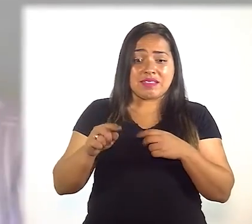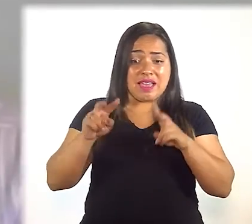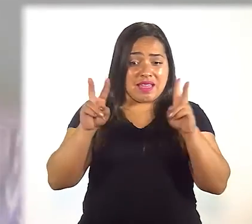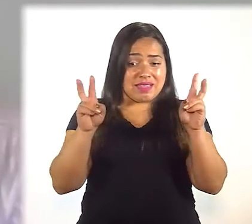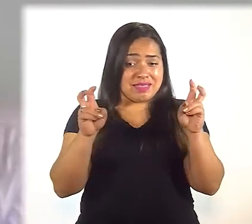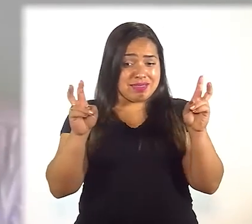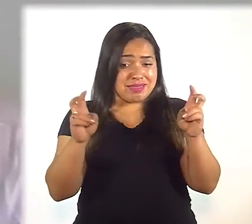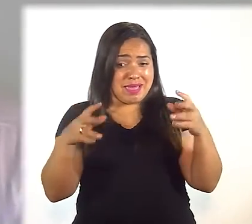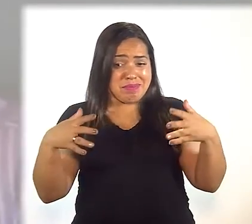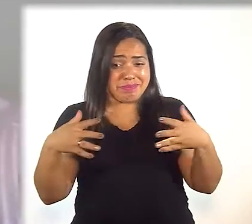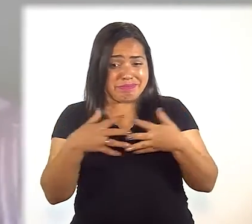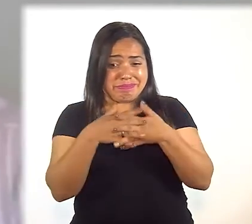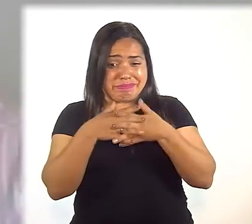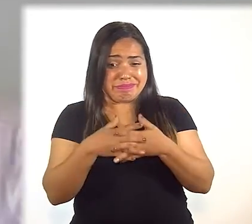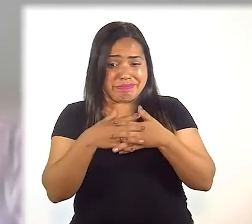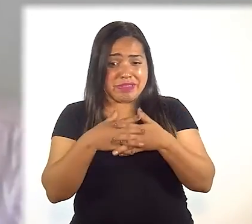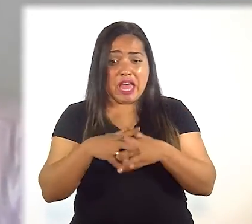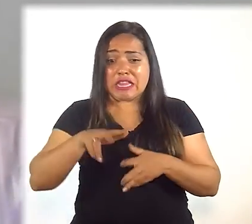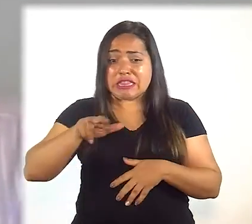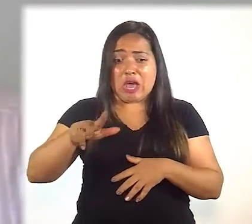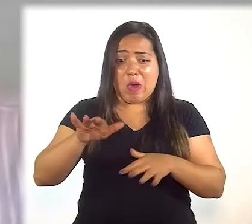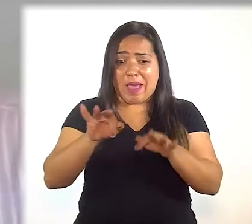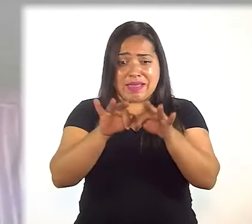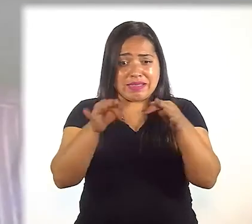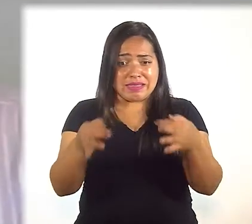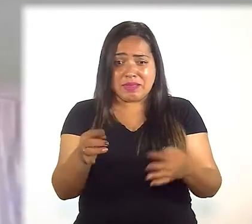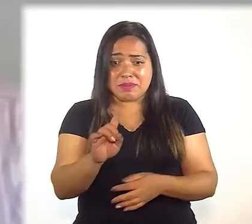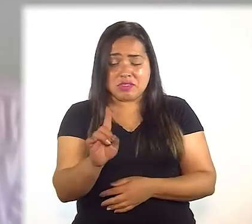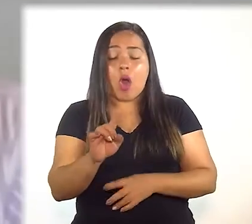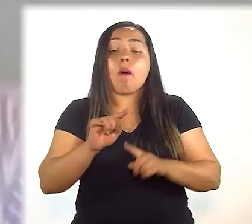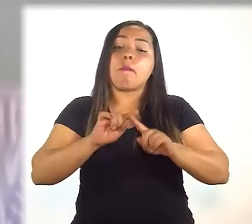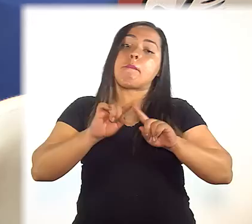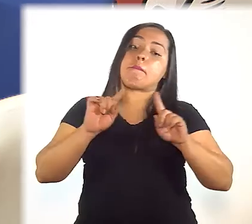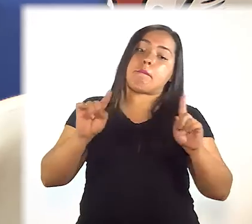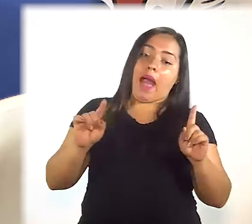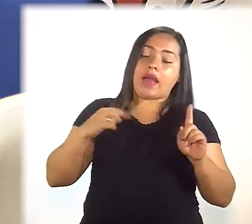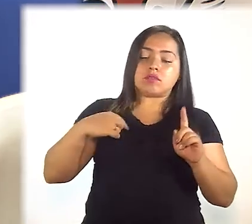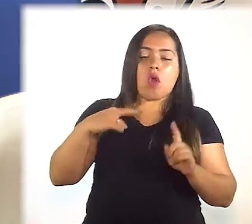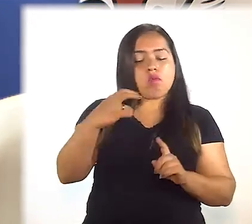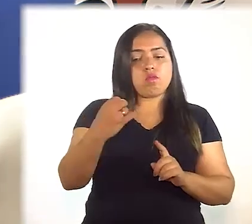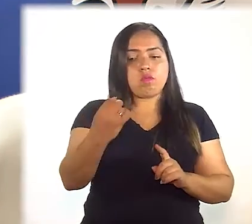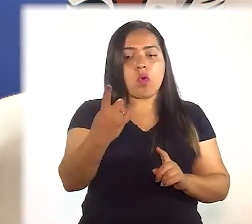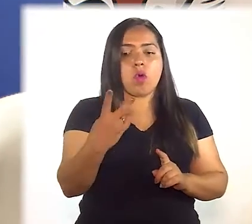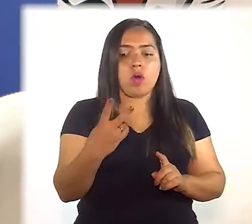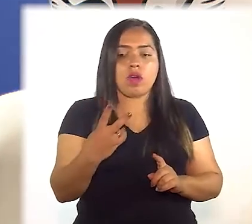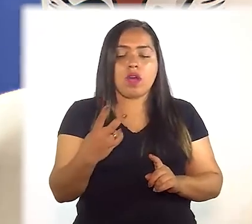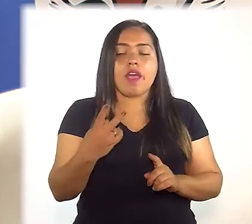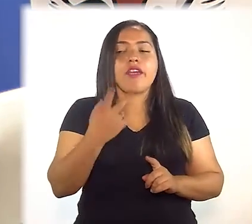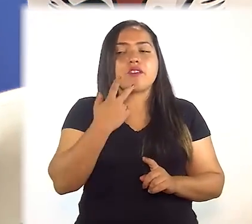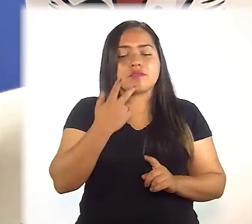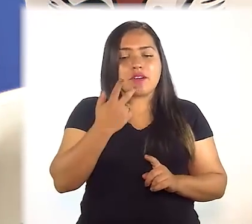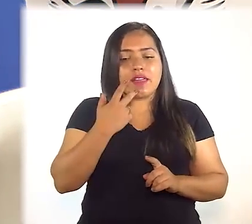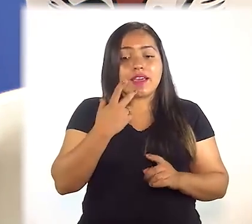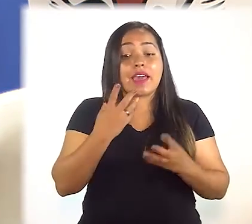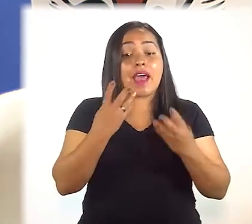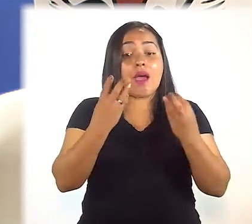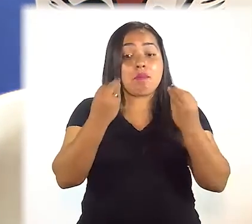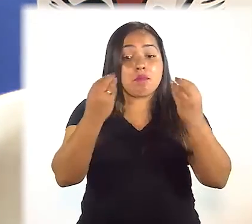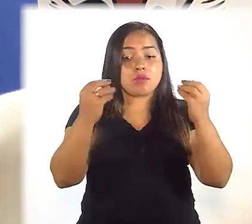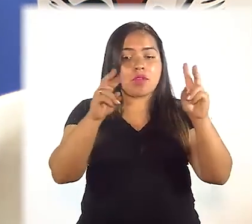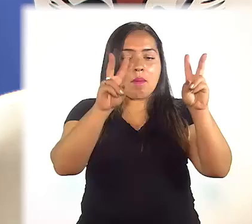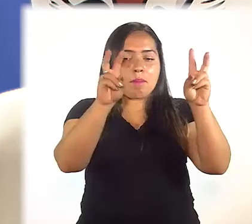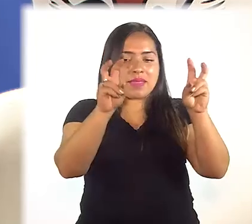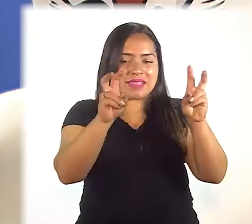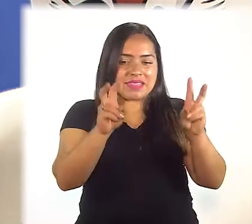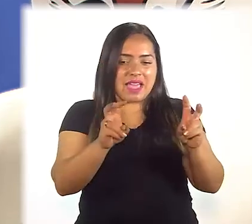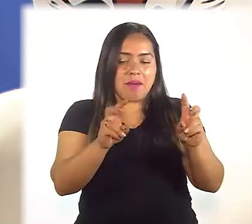uma contusão... Tapa na cara, né? Tapa na cara, por exemplo. O que dá para perceber que esse assunto